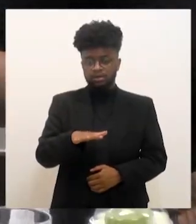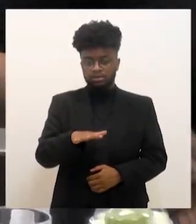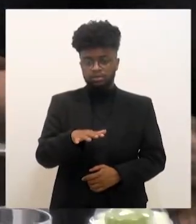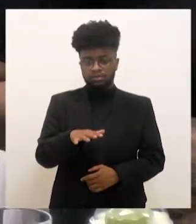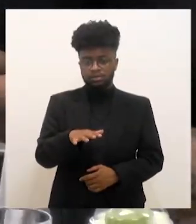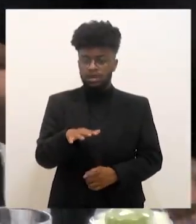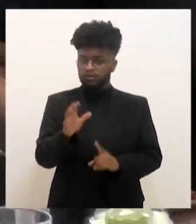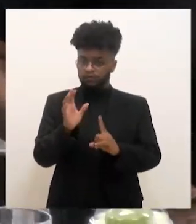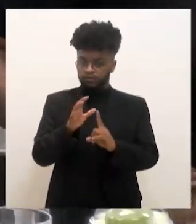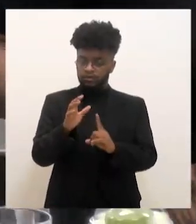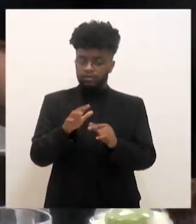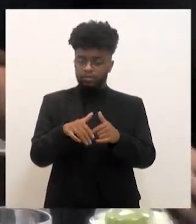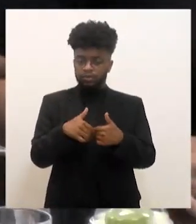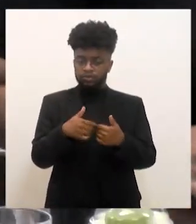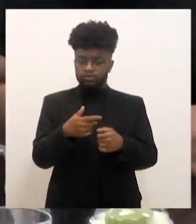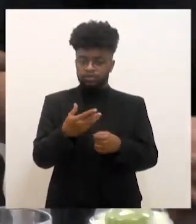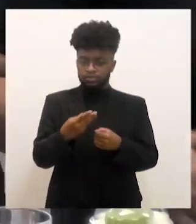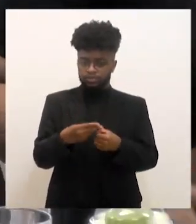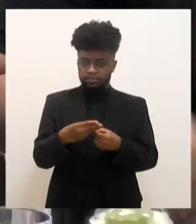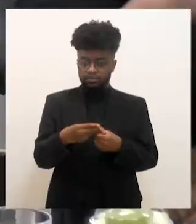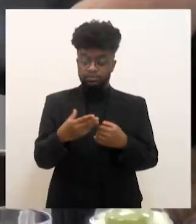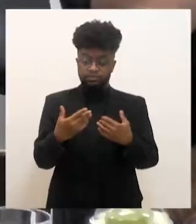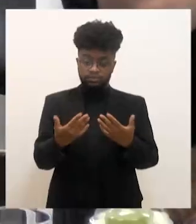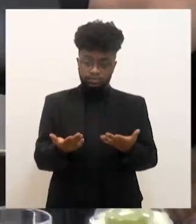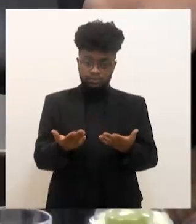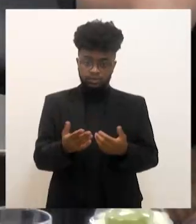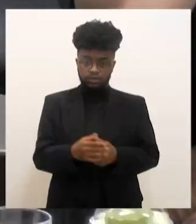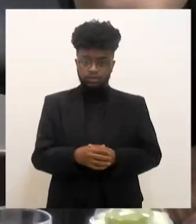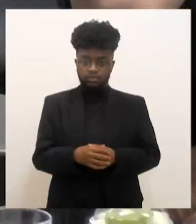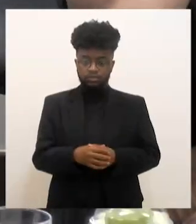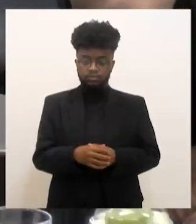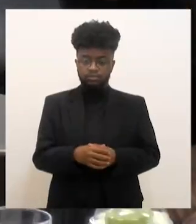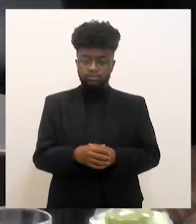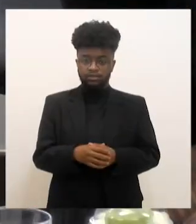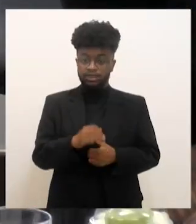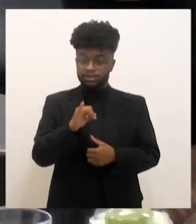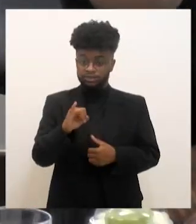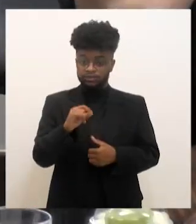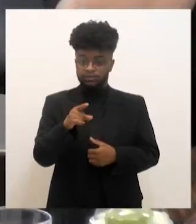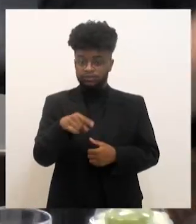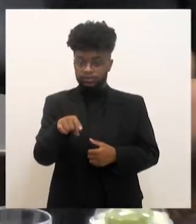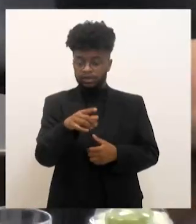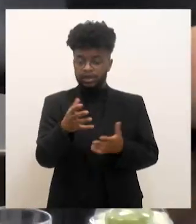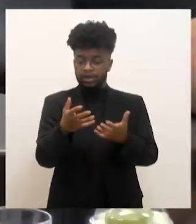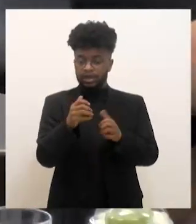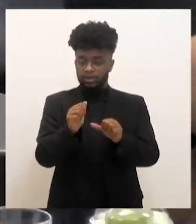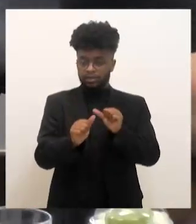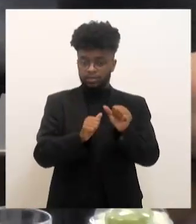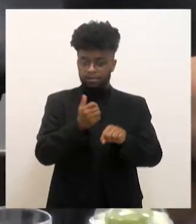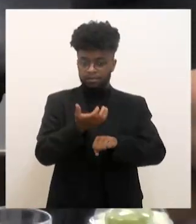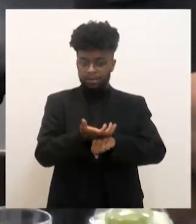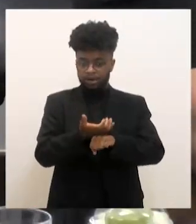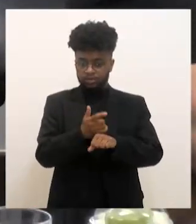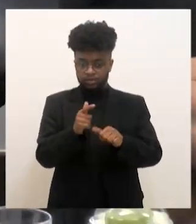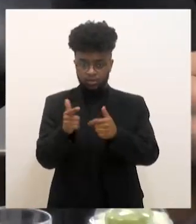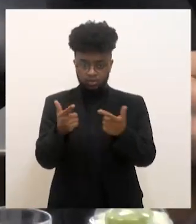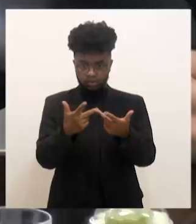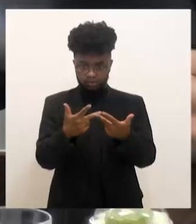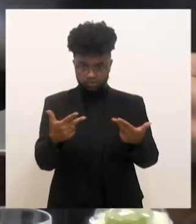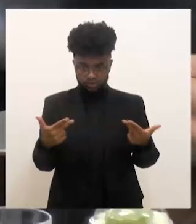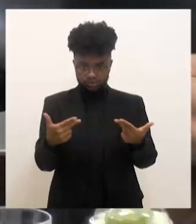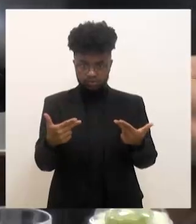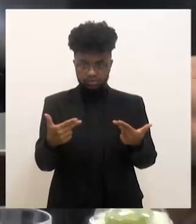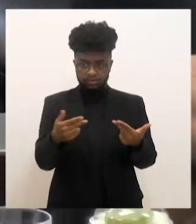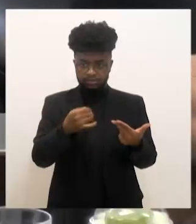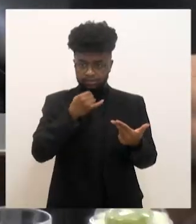pela municipalidade. Tanto é que quando você quer transformar a praça em alguma outra coisa,